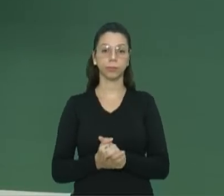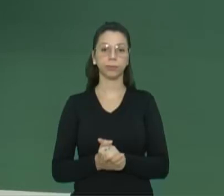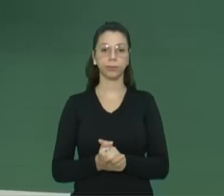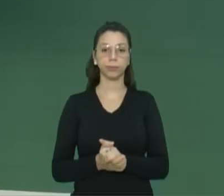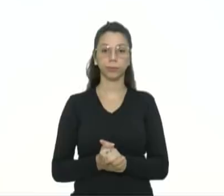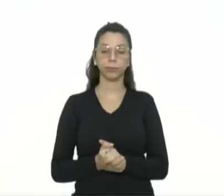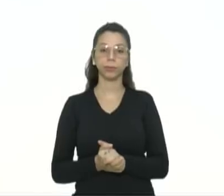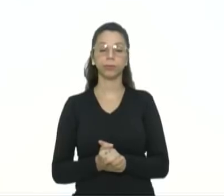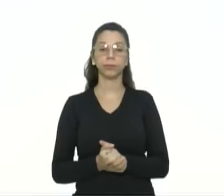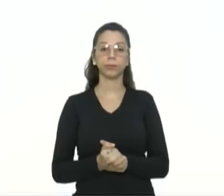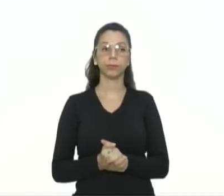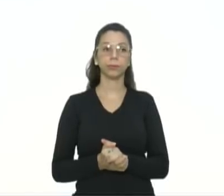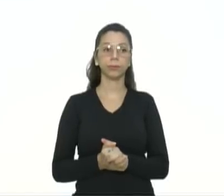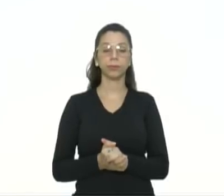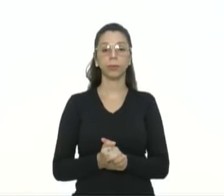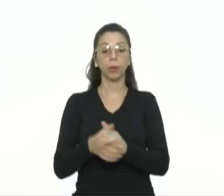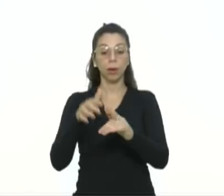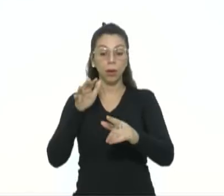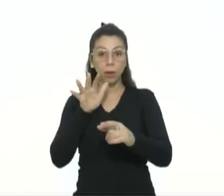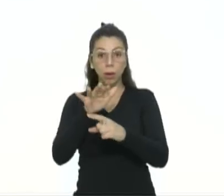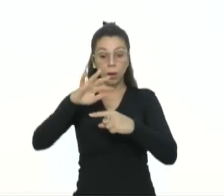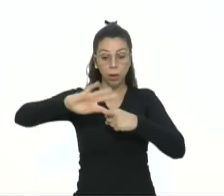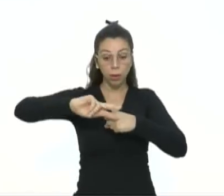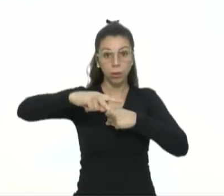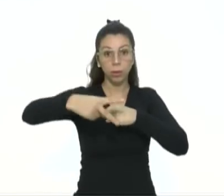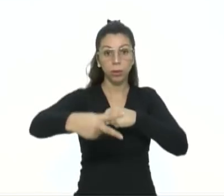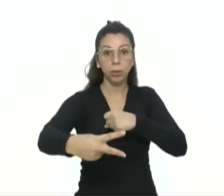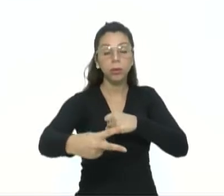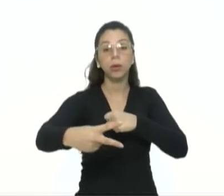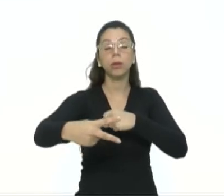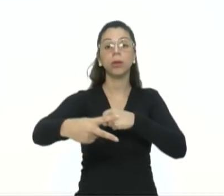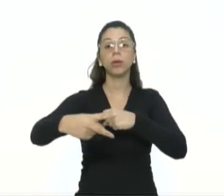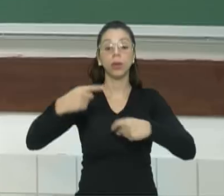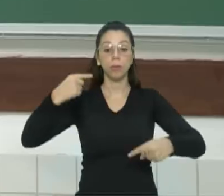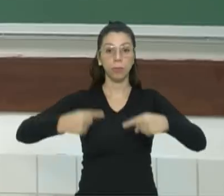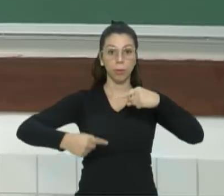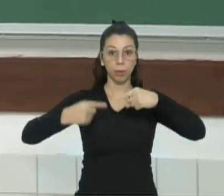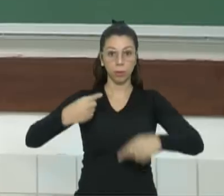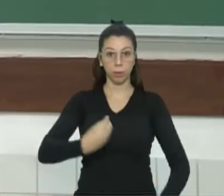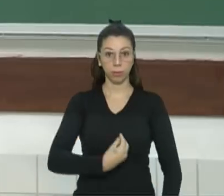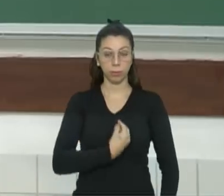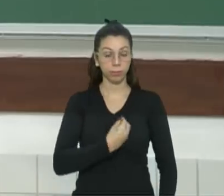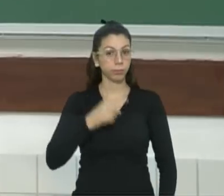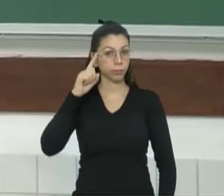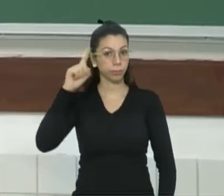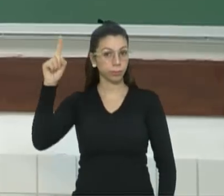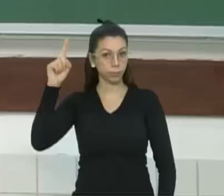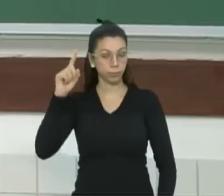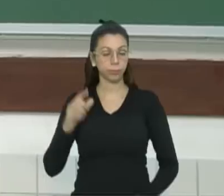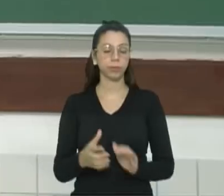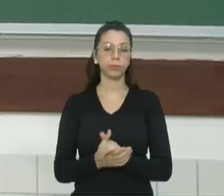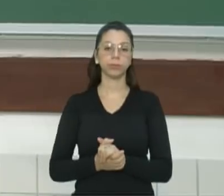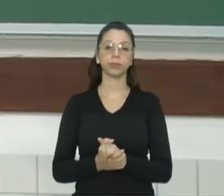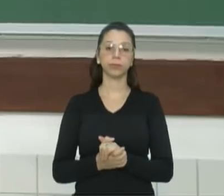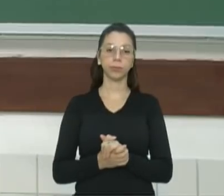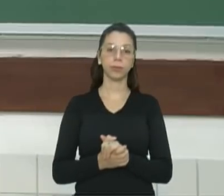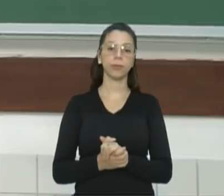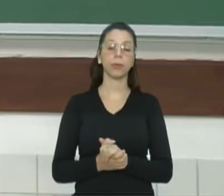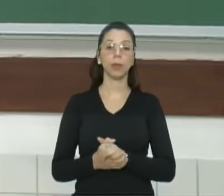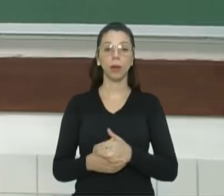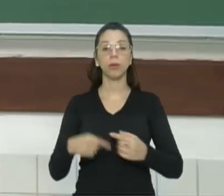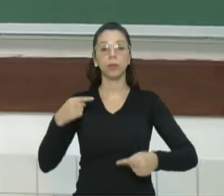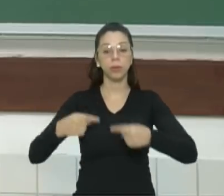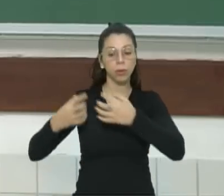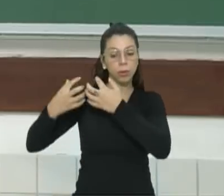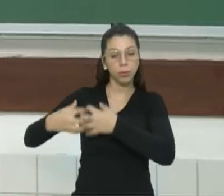política. Quais são os impactos da política na vida cotidiana? Então você vai ter aí alguns minutos justamente para refletir sobre essas questões que vimos